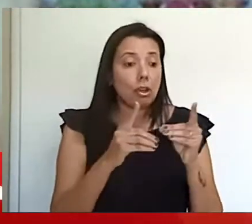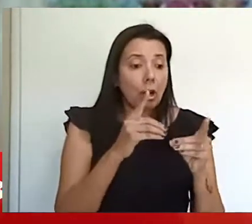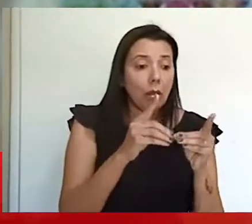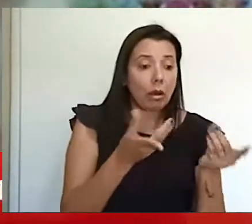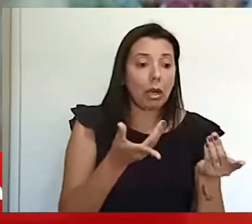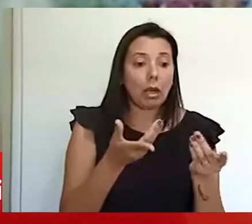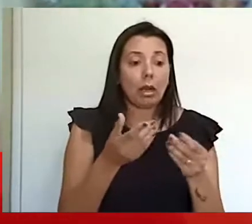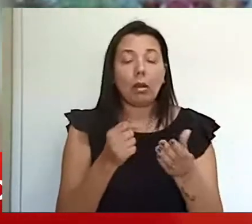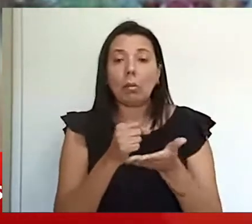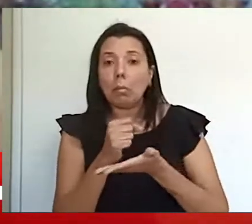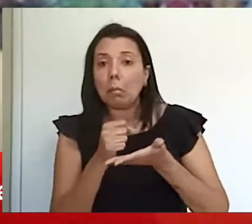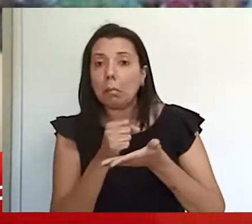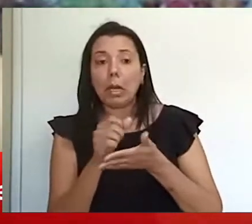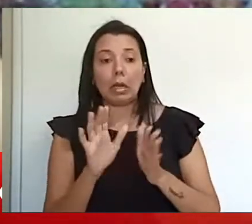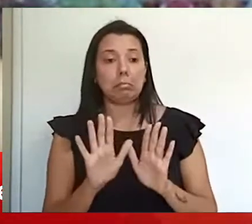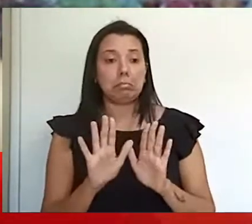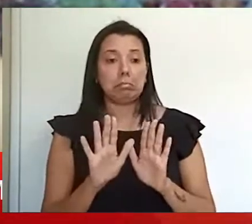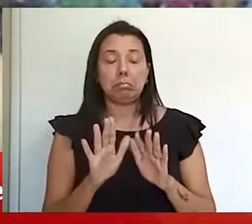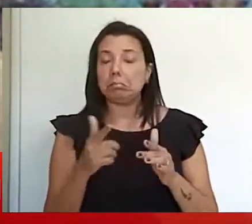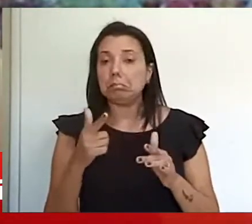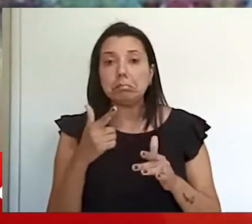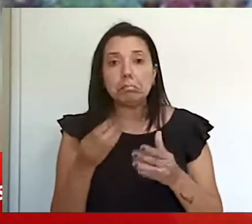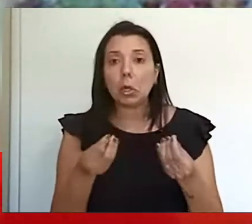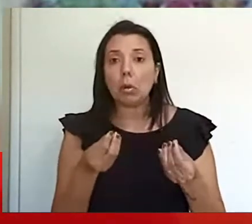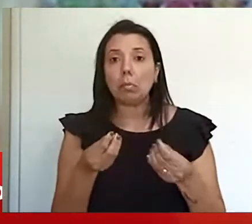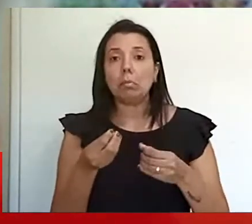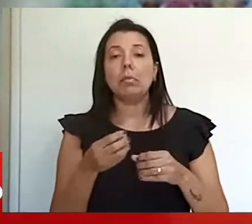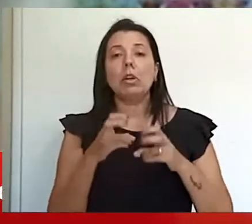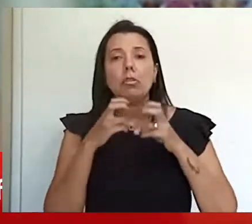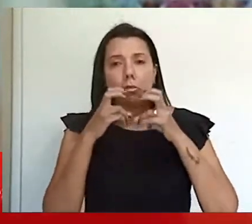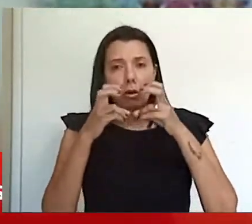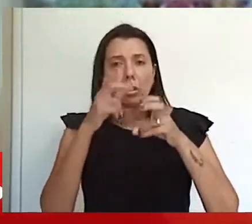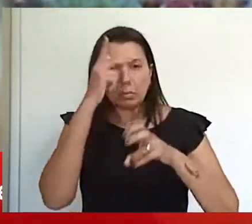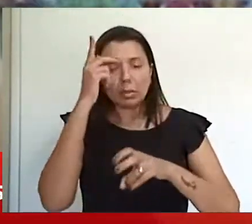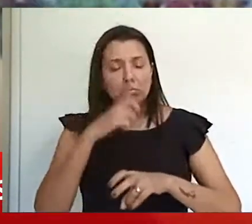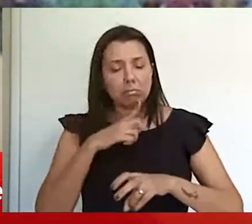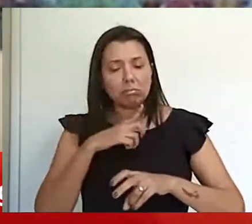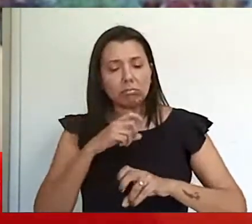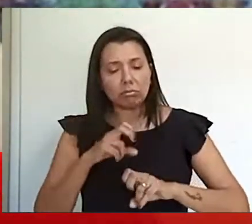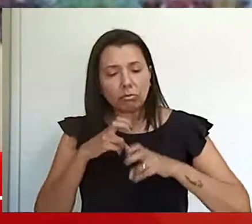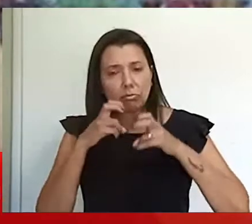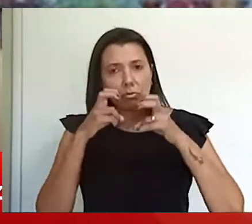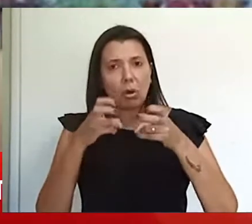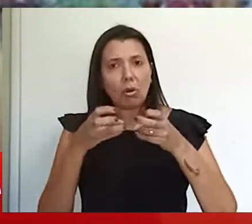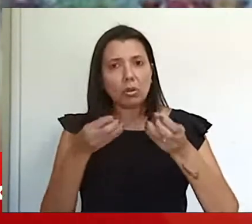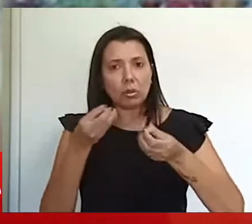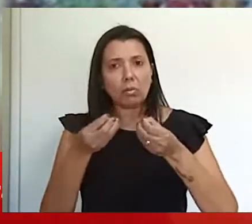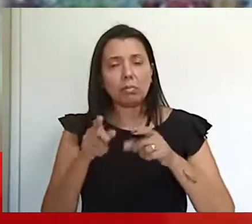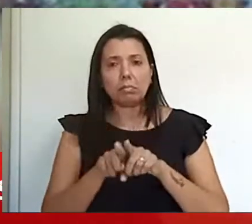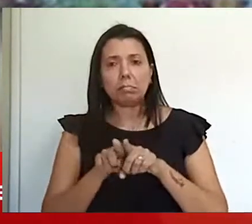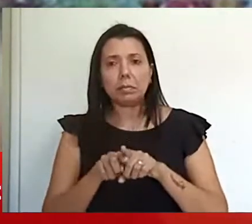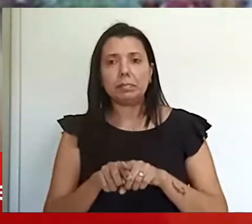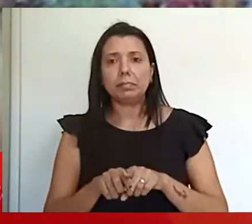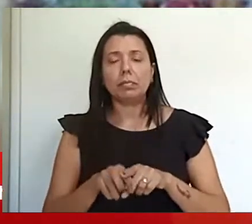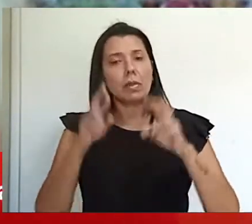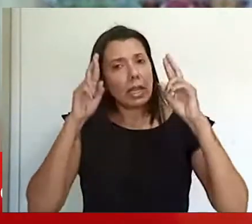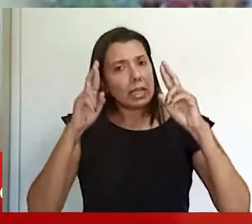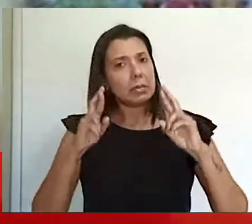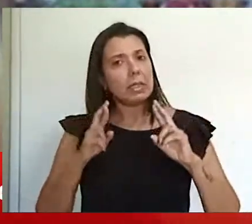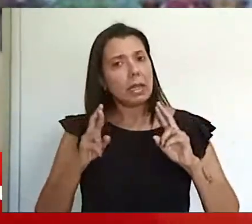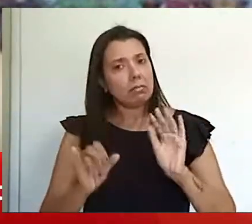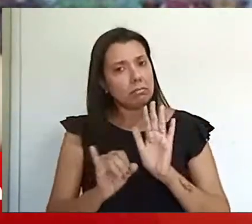bases, né, de dialogar, de dar voz a quem tem que ter voz, de dar vez a quem tem que ter vez, de respeitar as identidades, né, quer